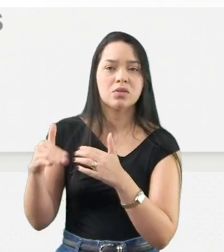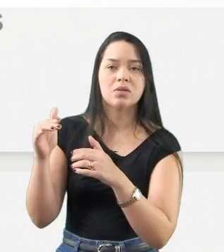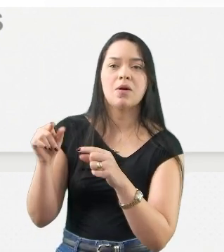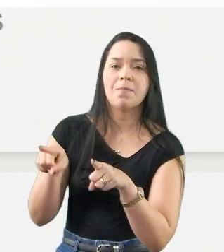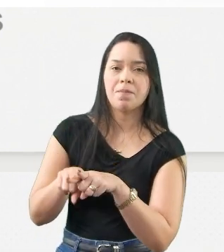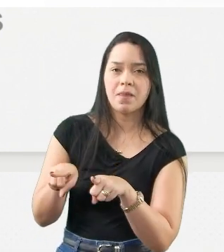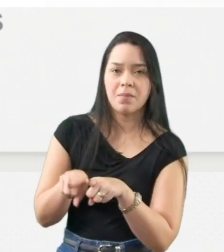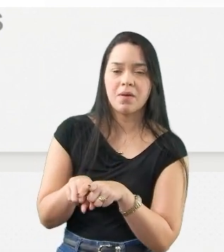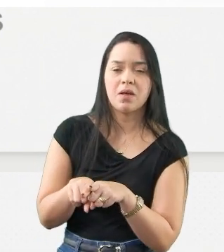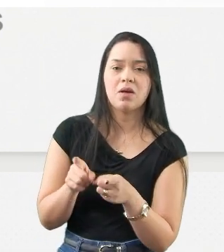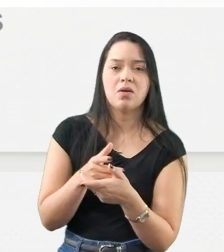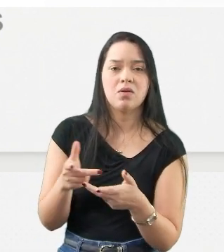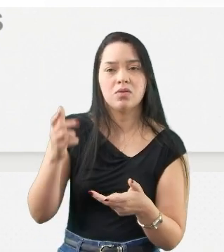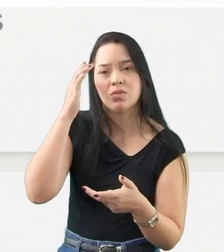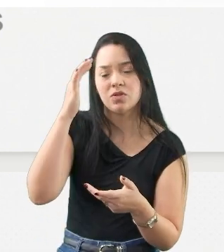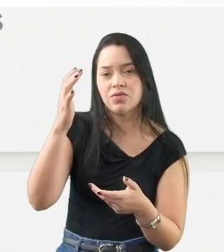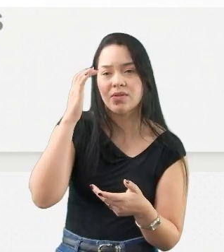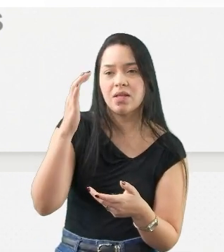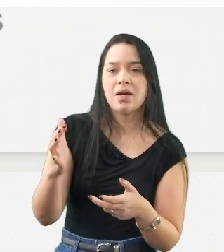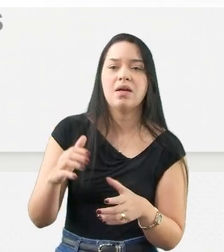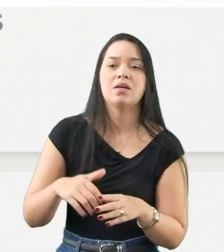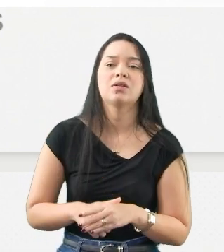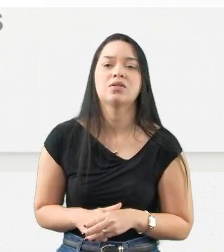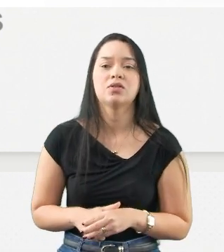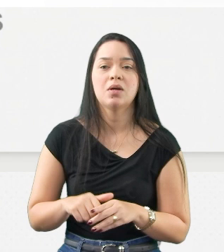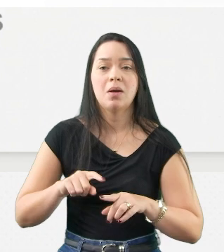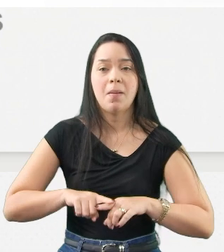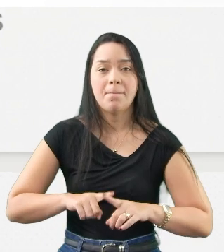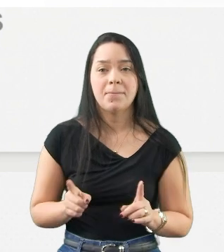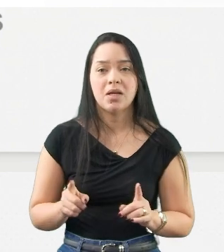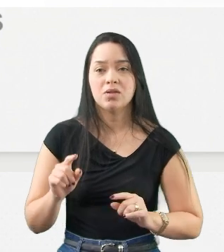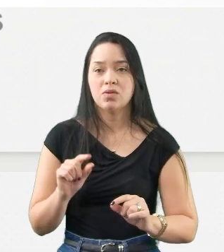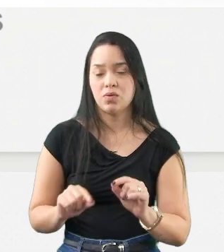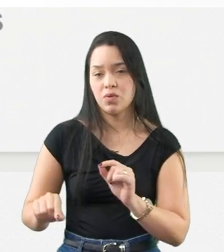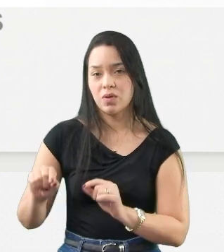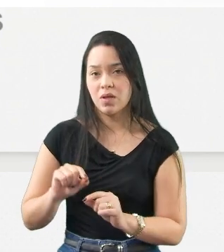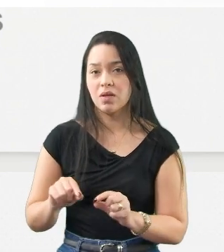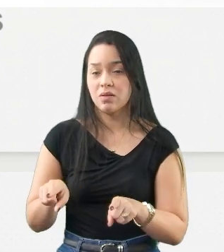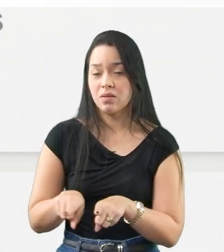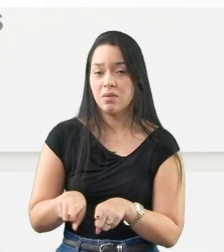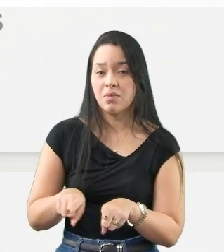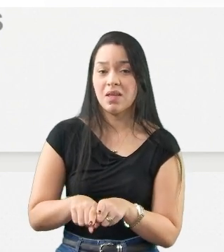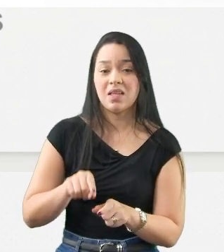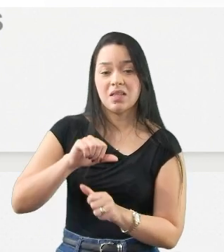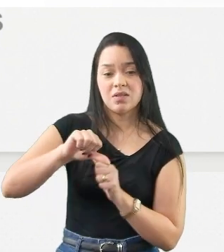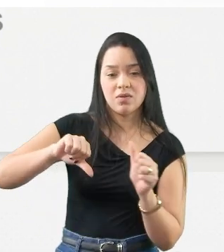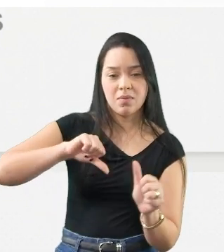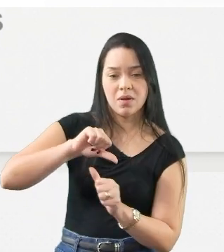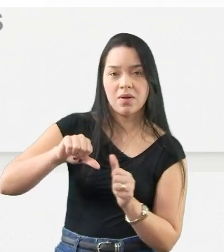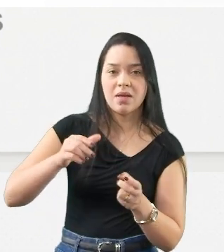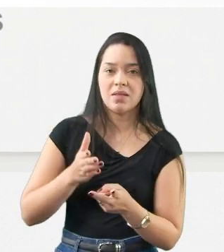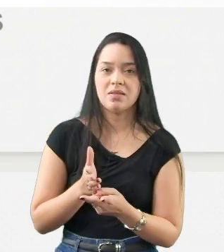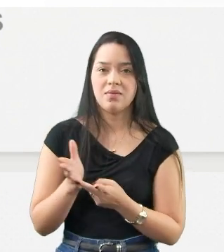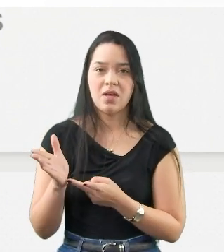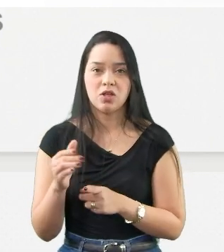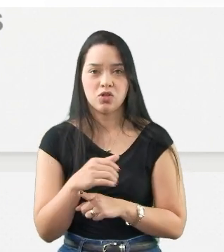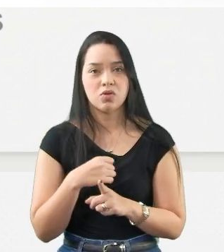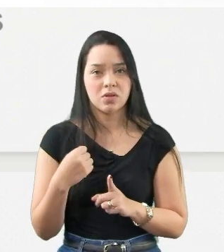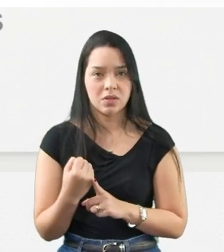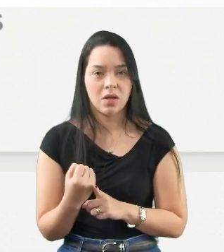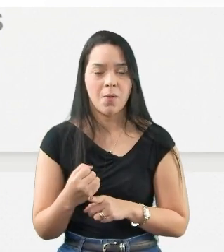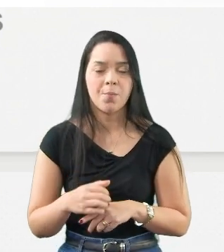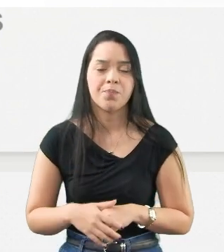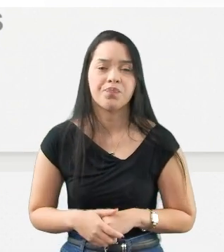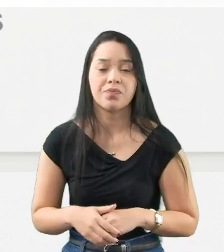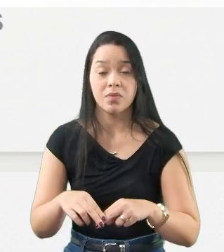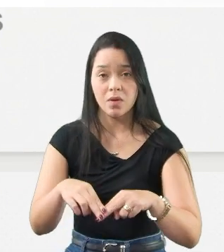elaborada, com subjetividade, mas de alguma forma transformando esse viés social, né? Por